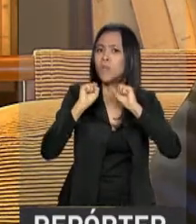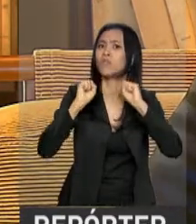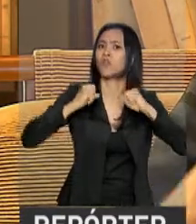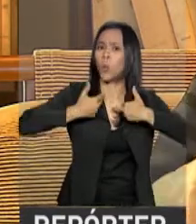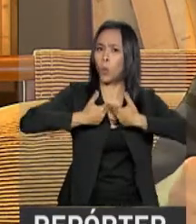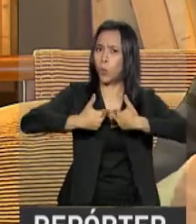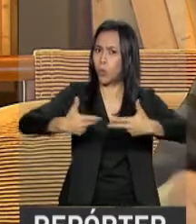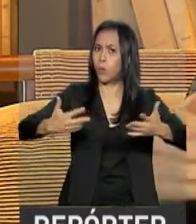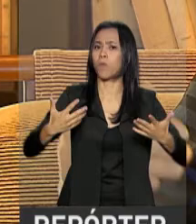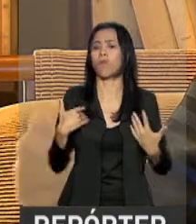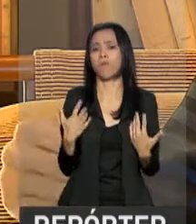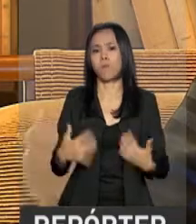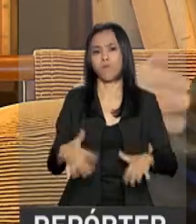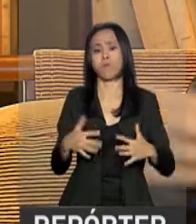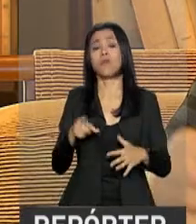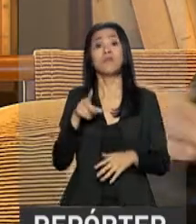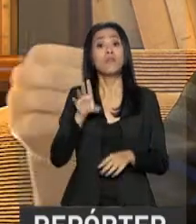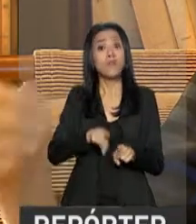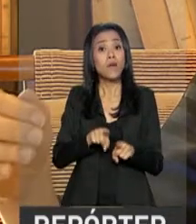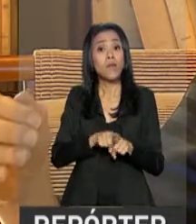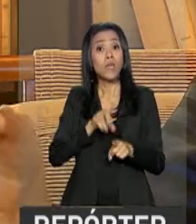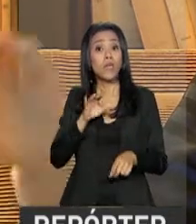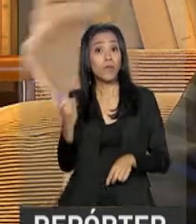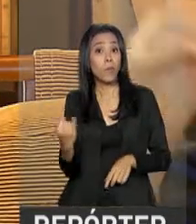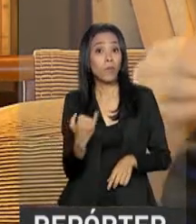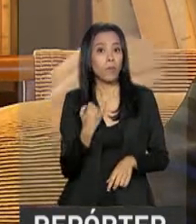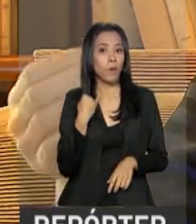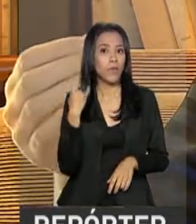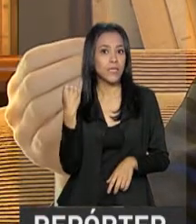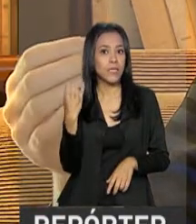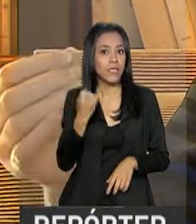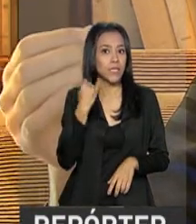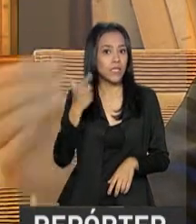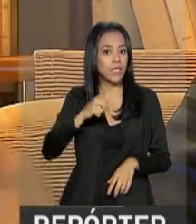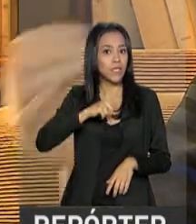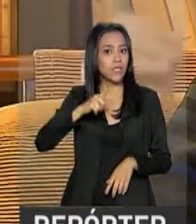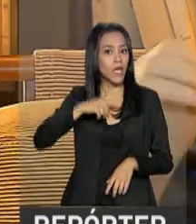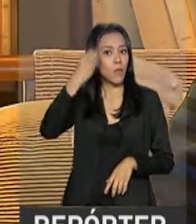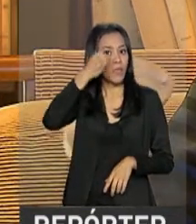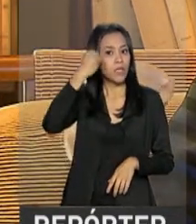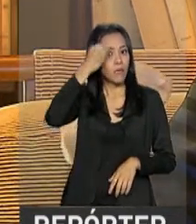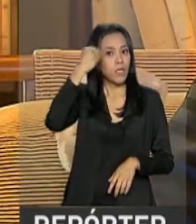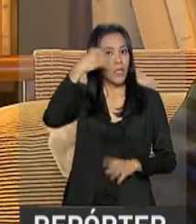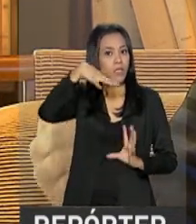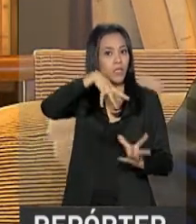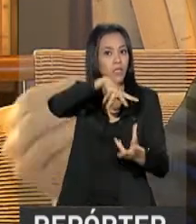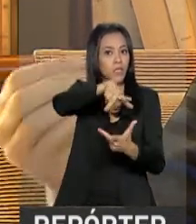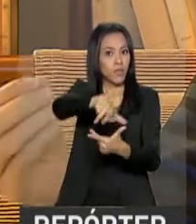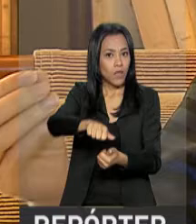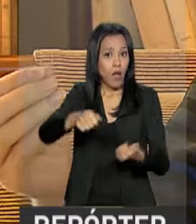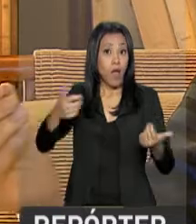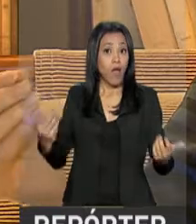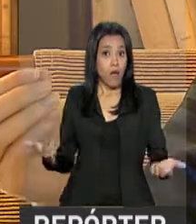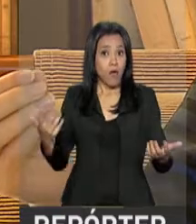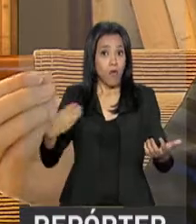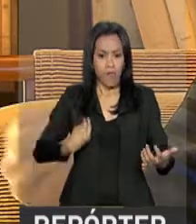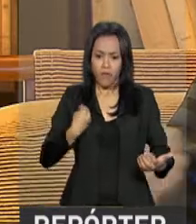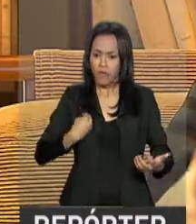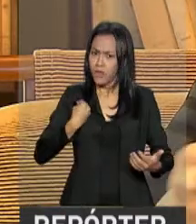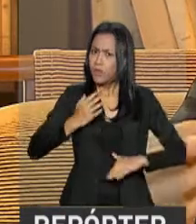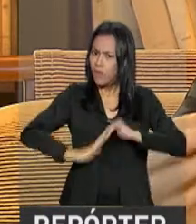contexto da da importância três chances de ter uma experiência internacional para a carreira profissional